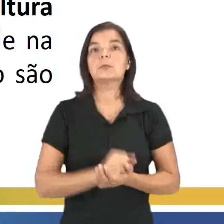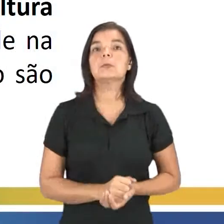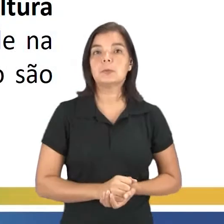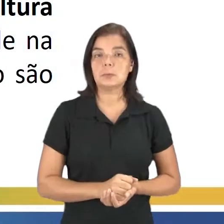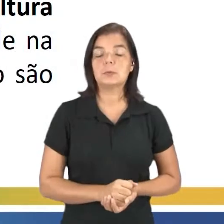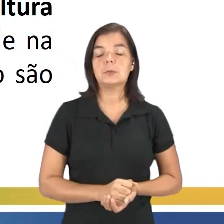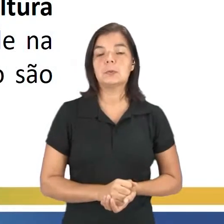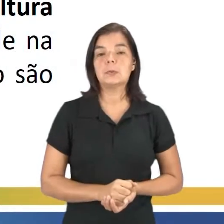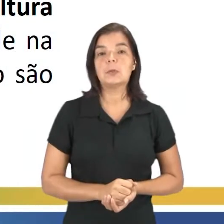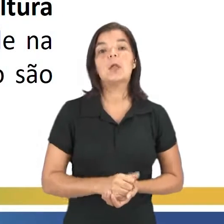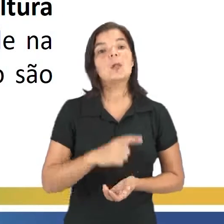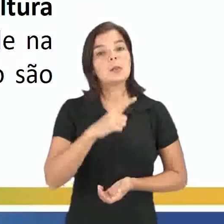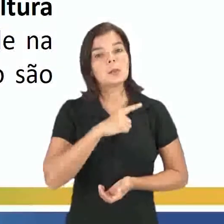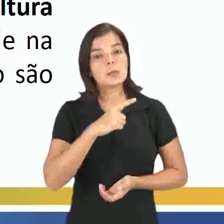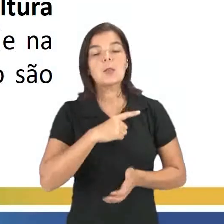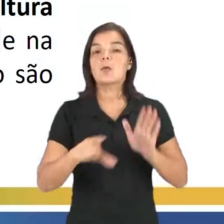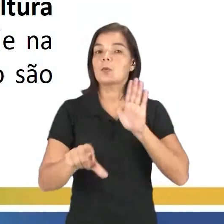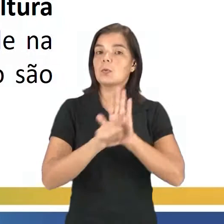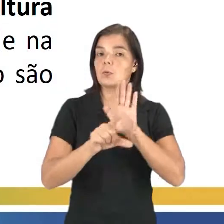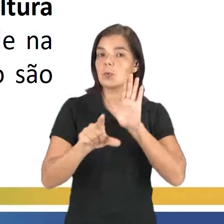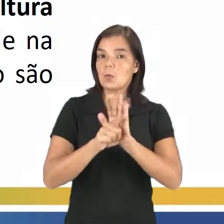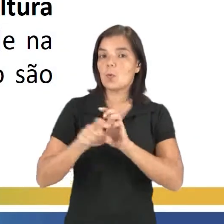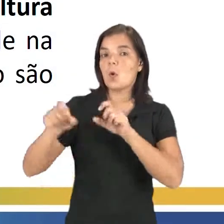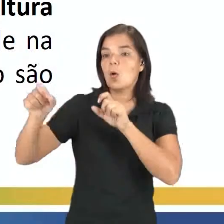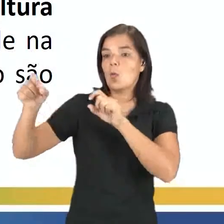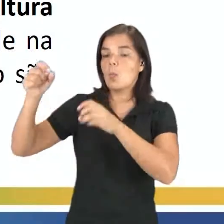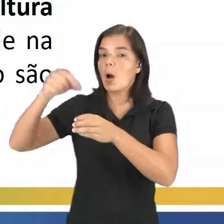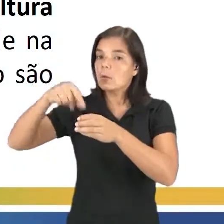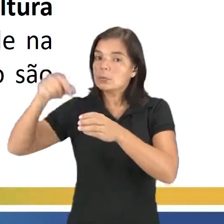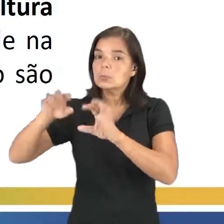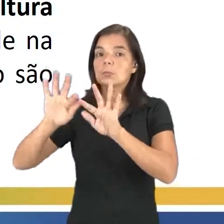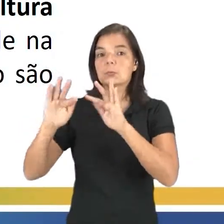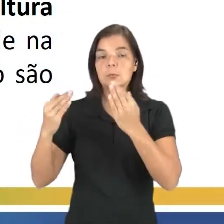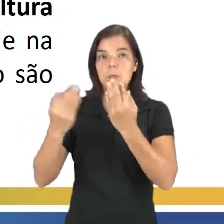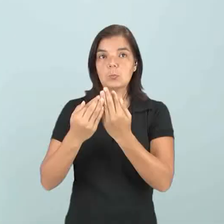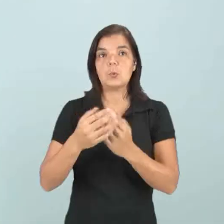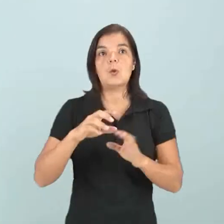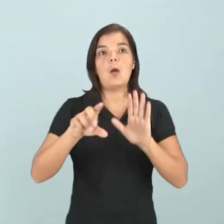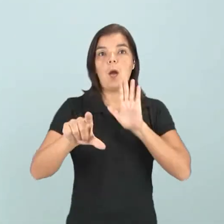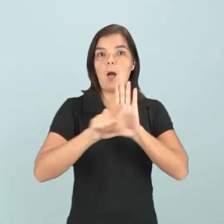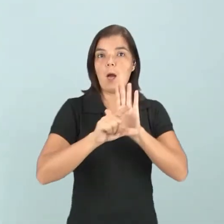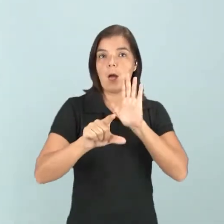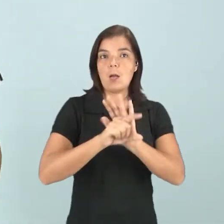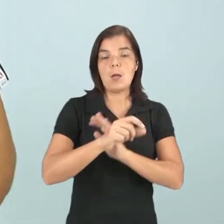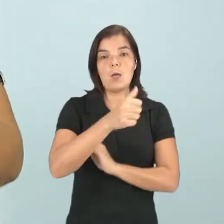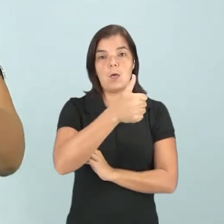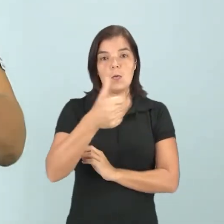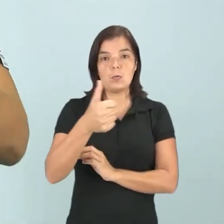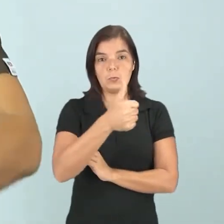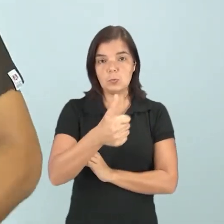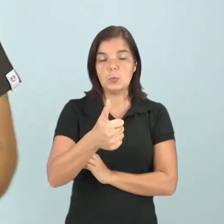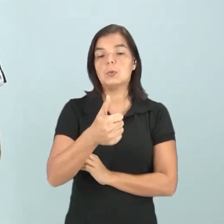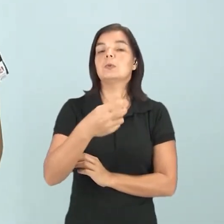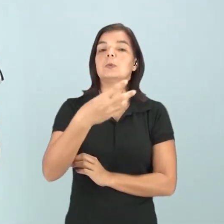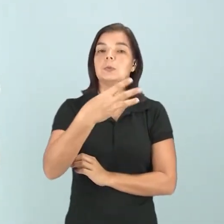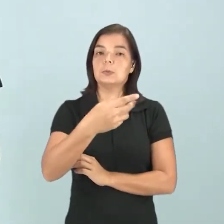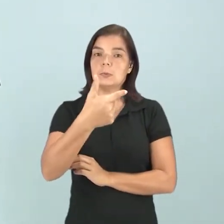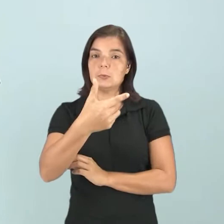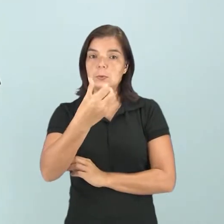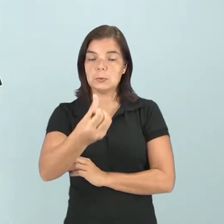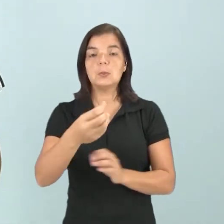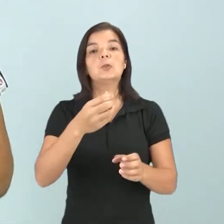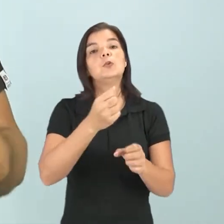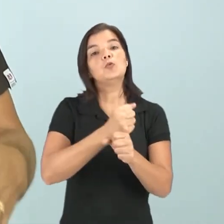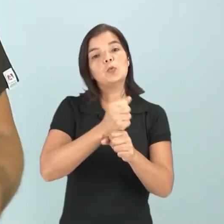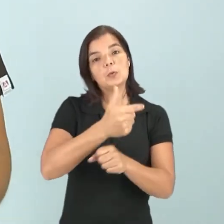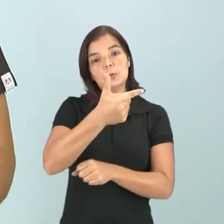1996, né? Tem até uma lei da agricultura familiar, que é a Lei 11.326 de 2006, né? Porque a